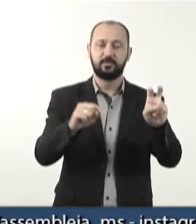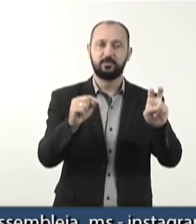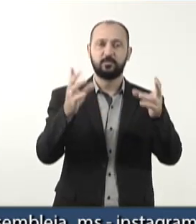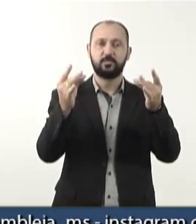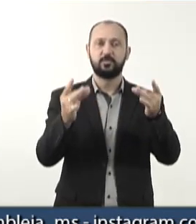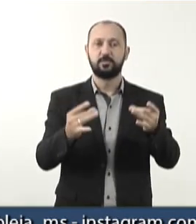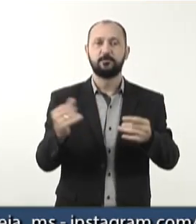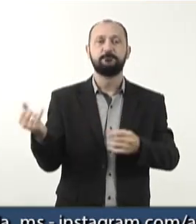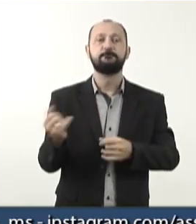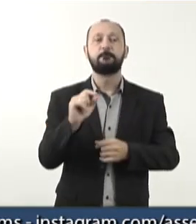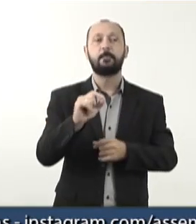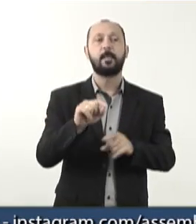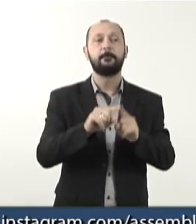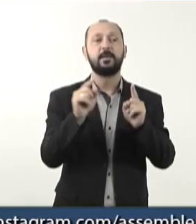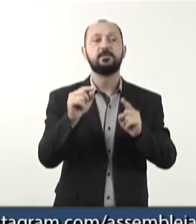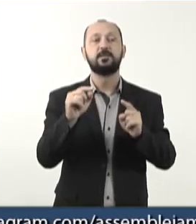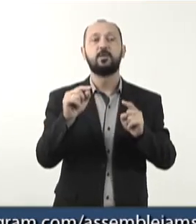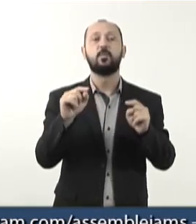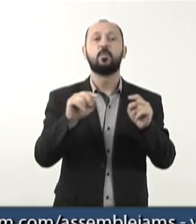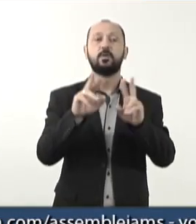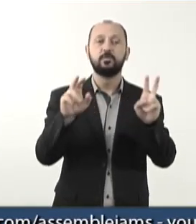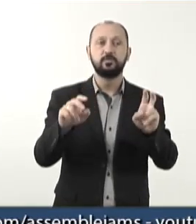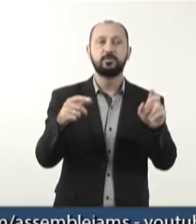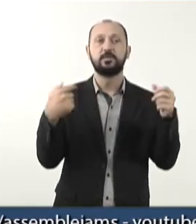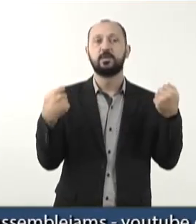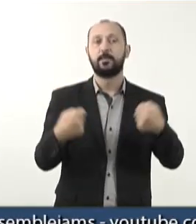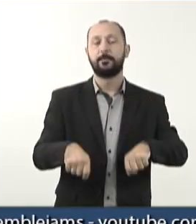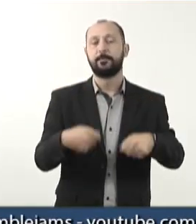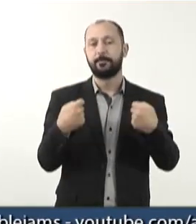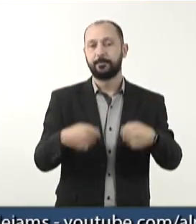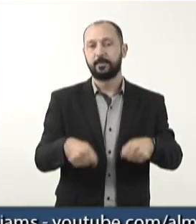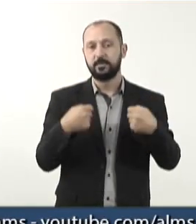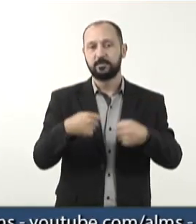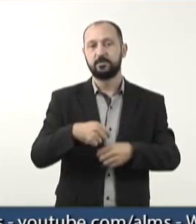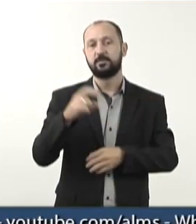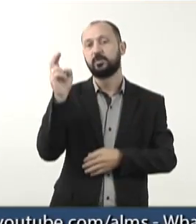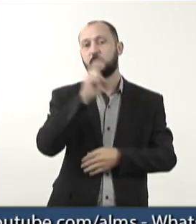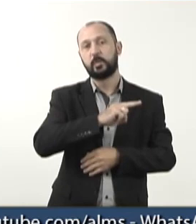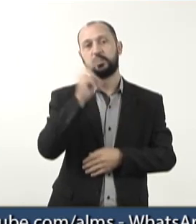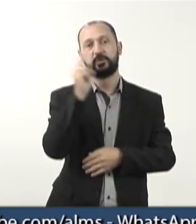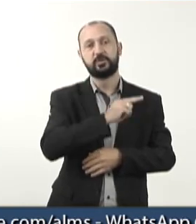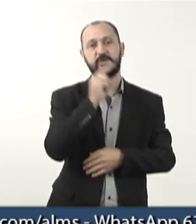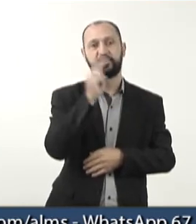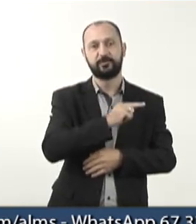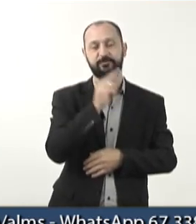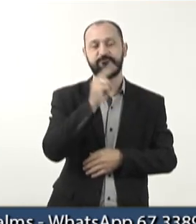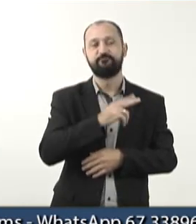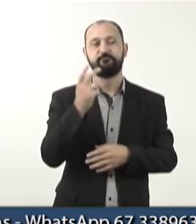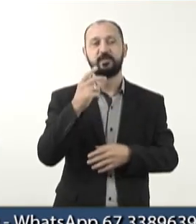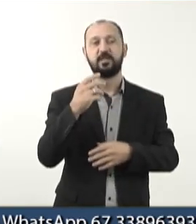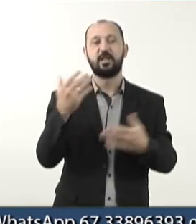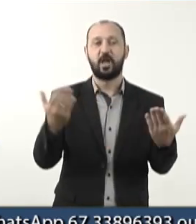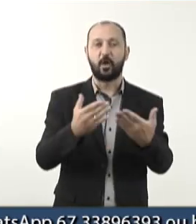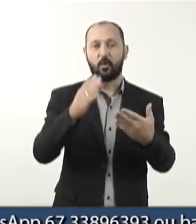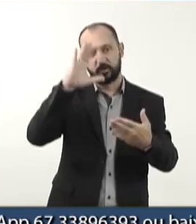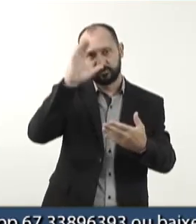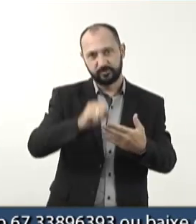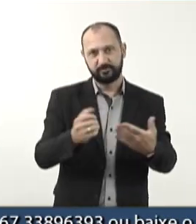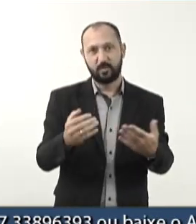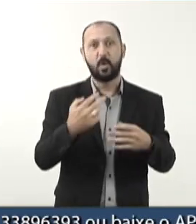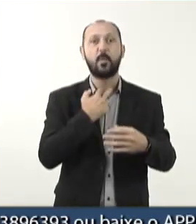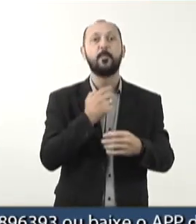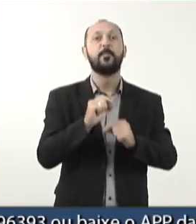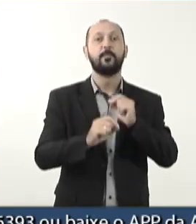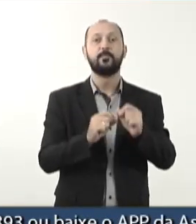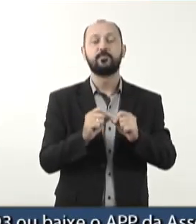muito delicado. Só que ele é um assunto que tem necessidade urgente de ser resolvido, porque não